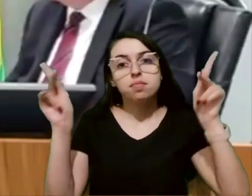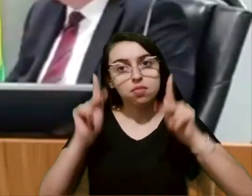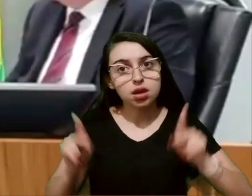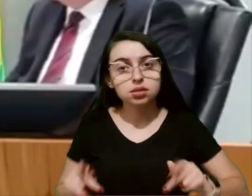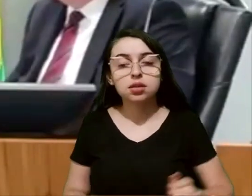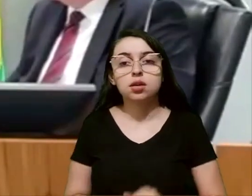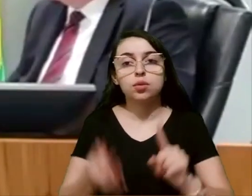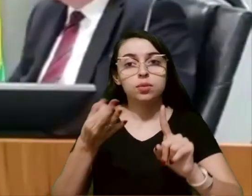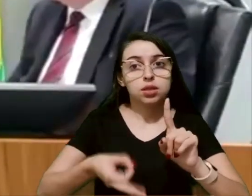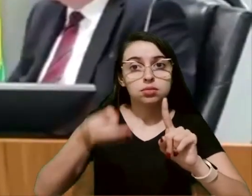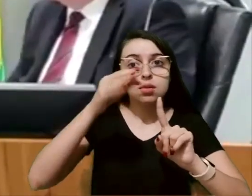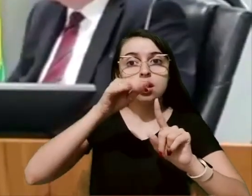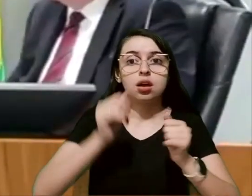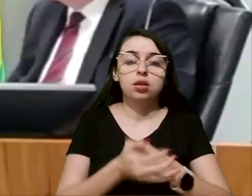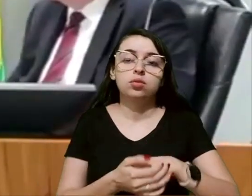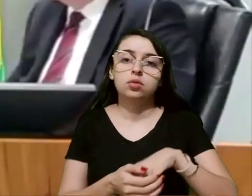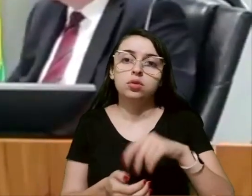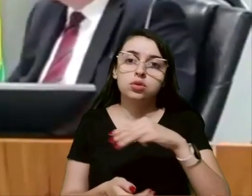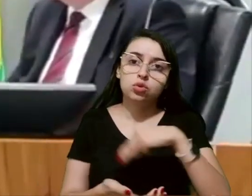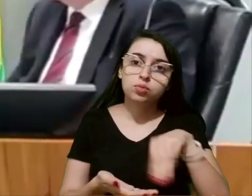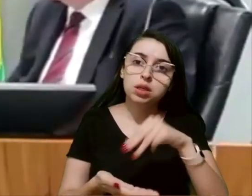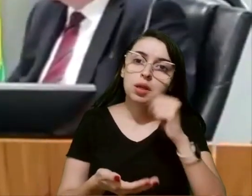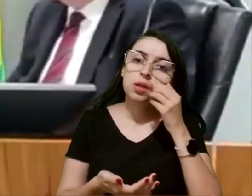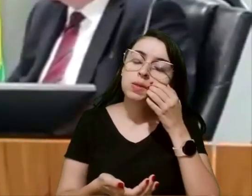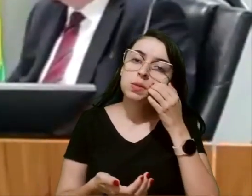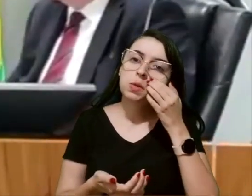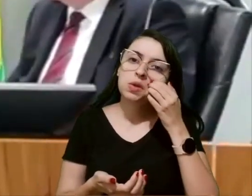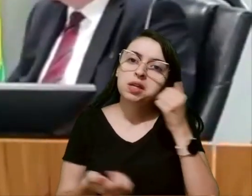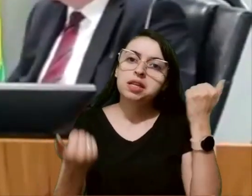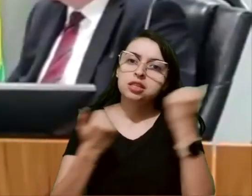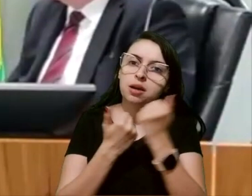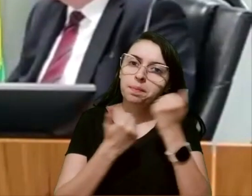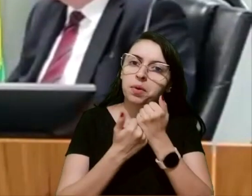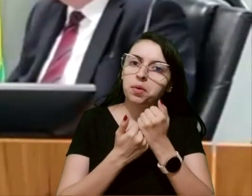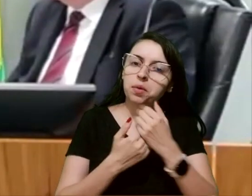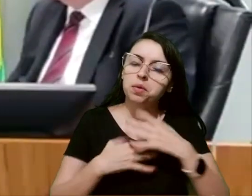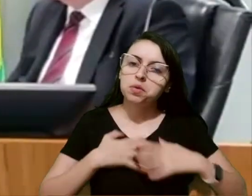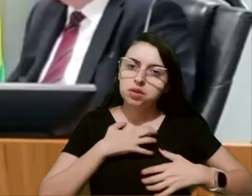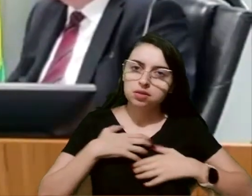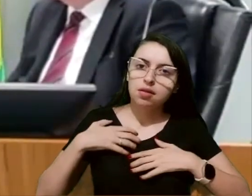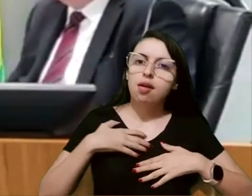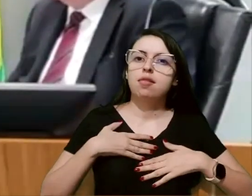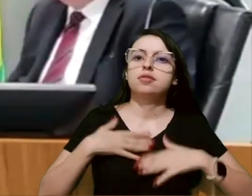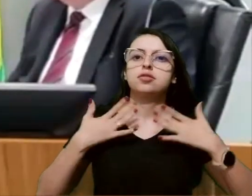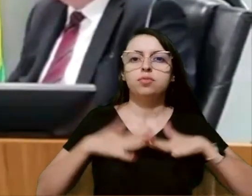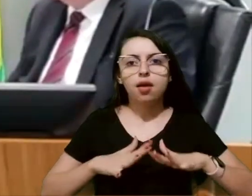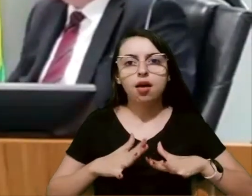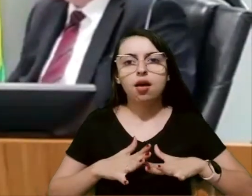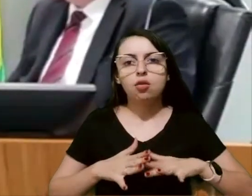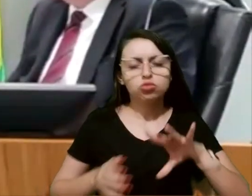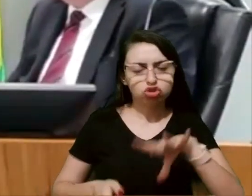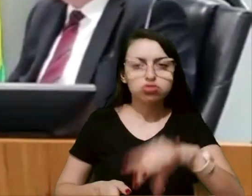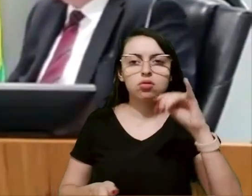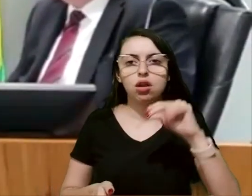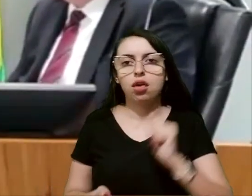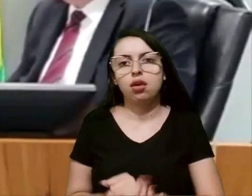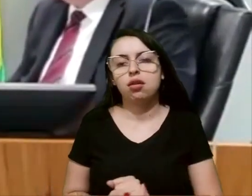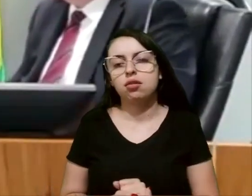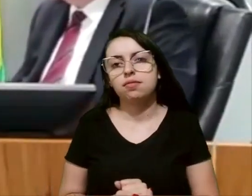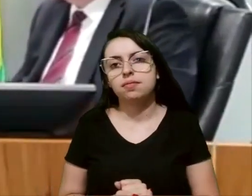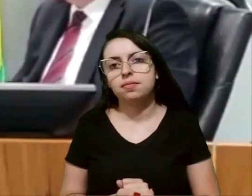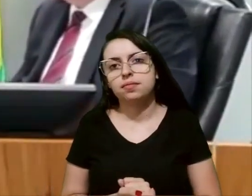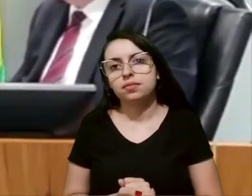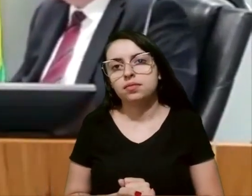se os próprios desembargadores e ministros estão suficientemente confortáveis para ter essa